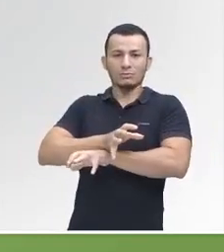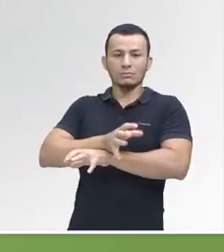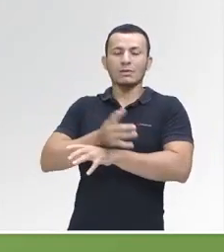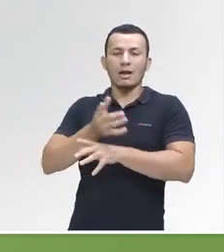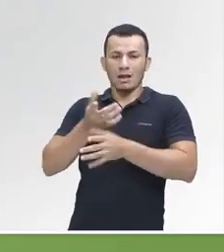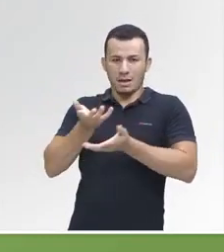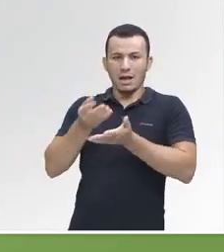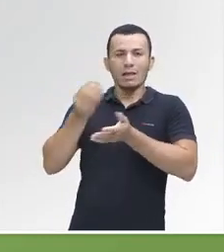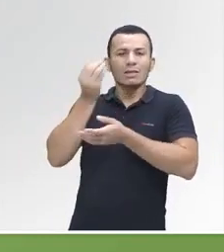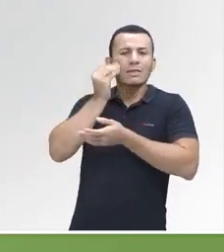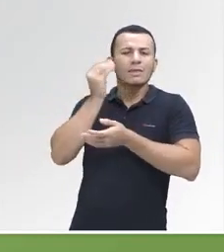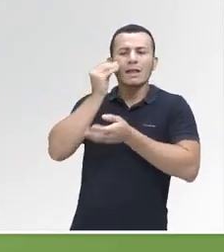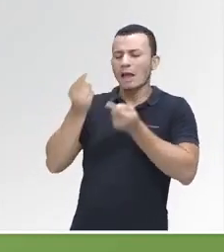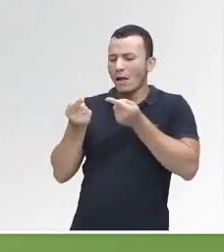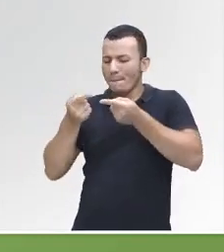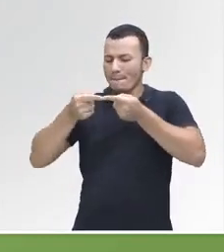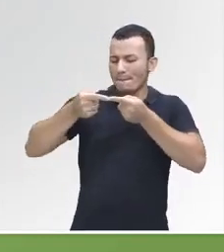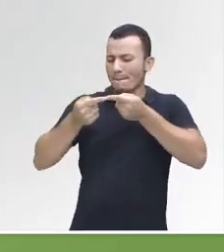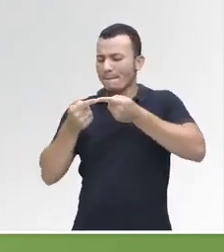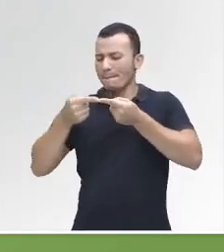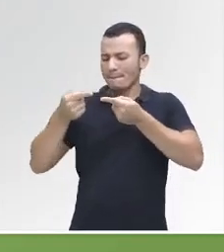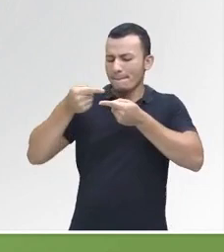no local também.